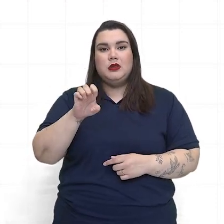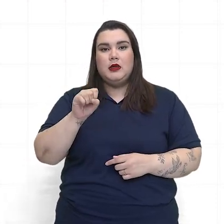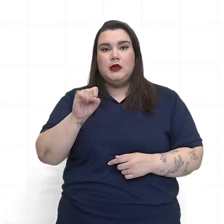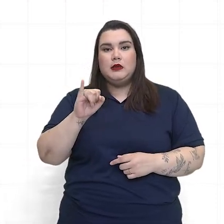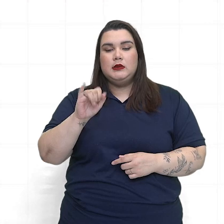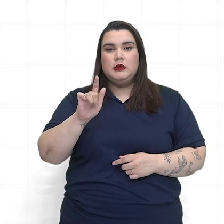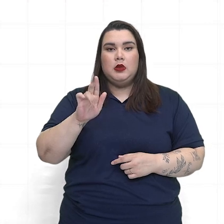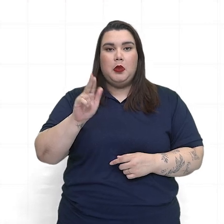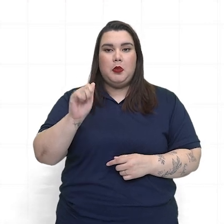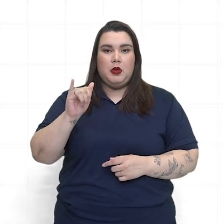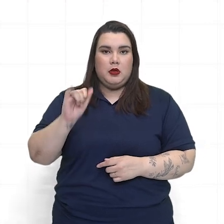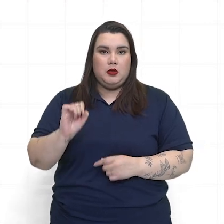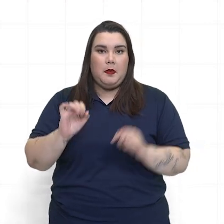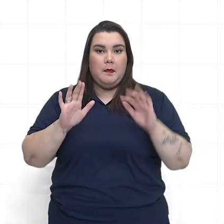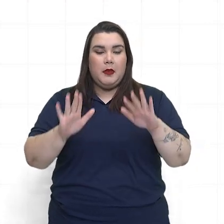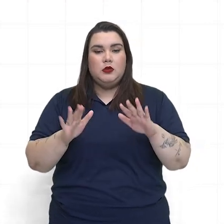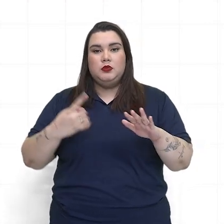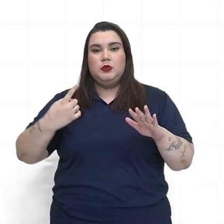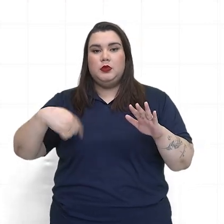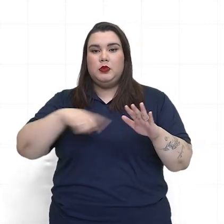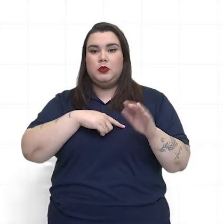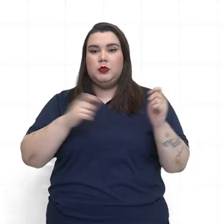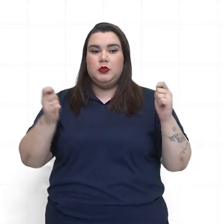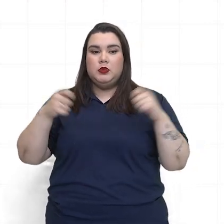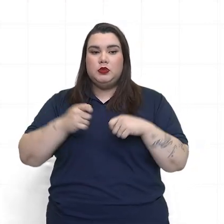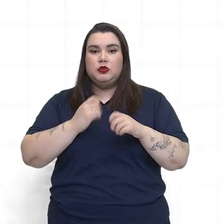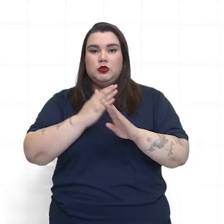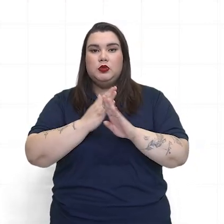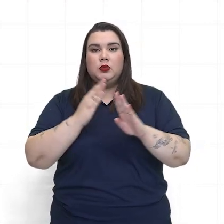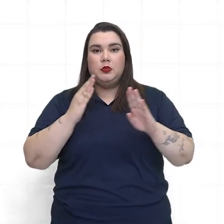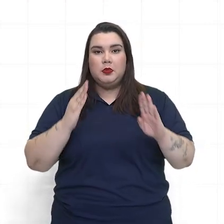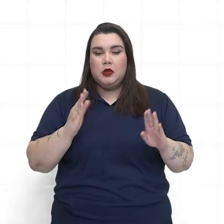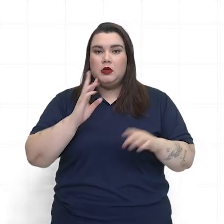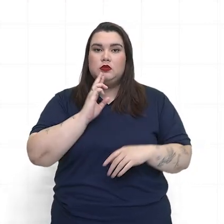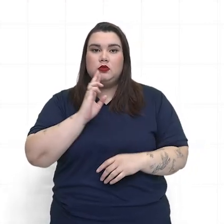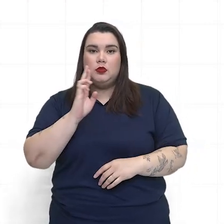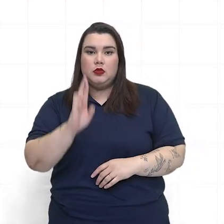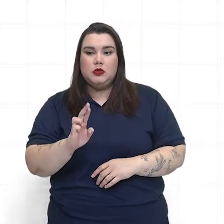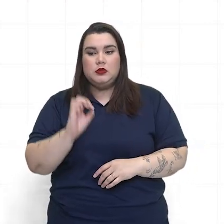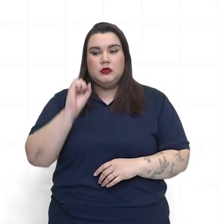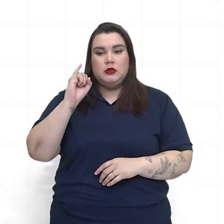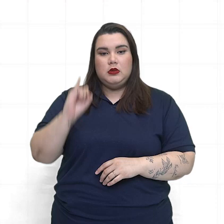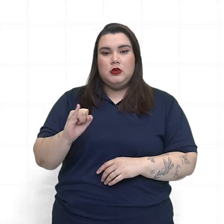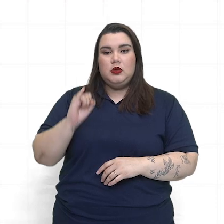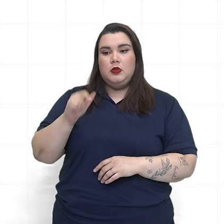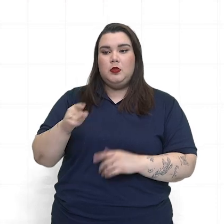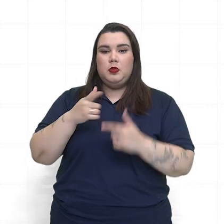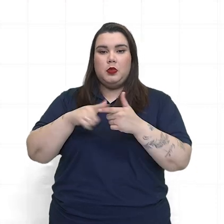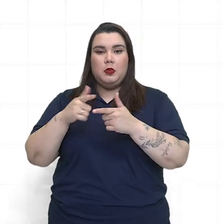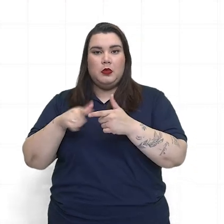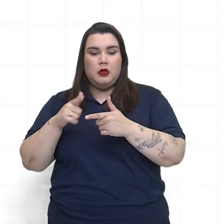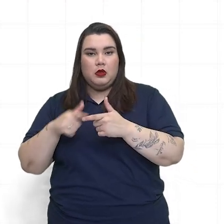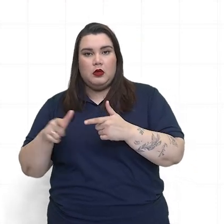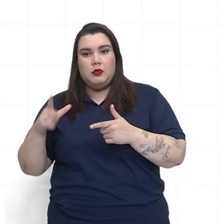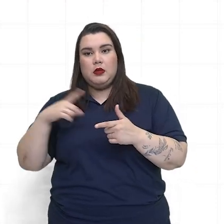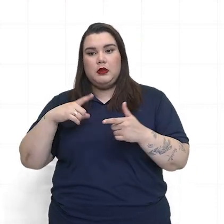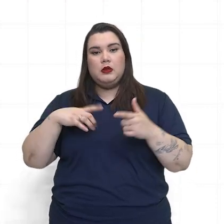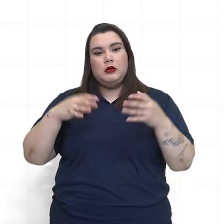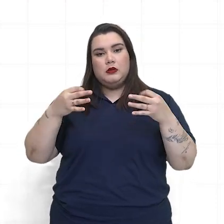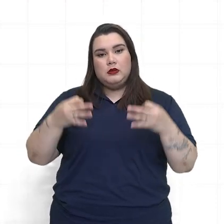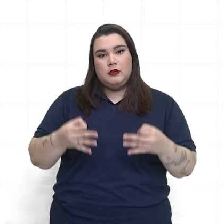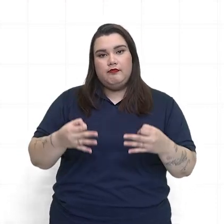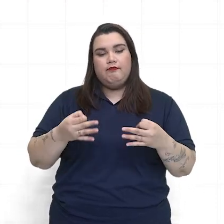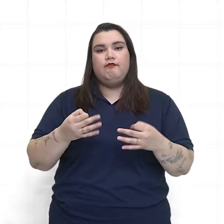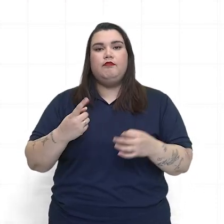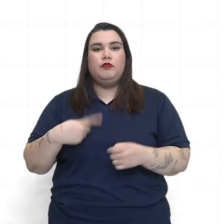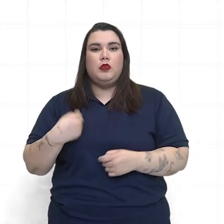nós chegarmos a checar, certo, se o problema está totalmente certo,